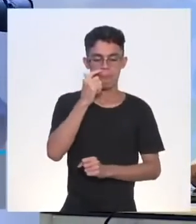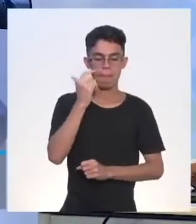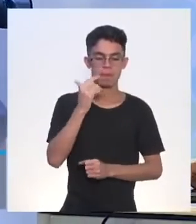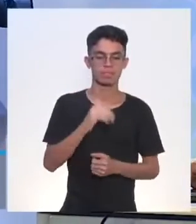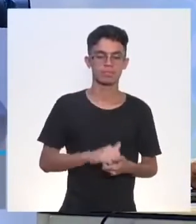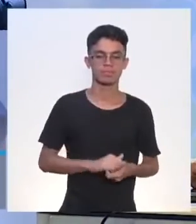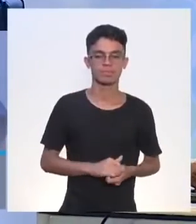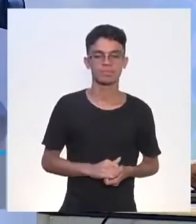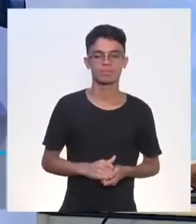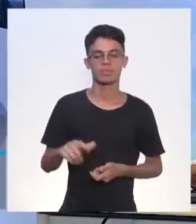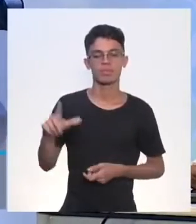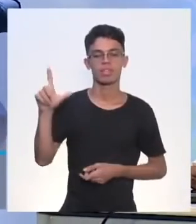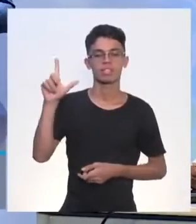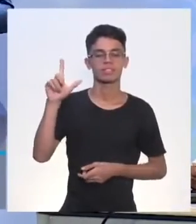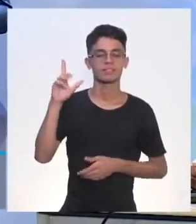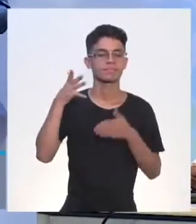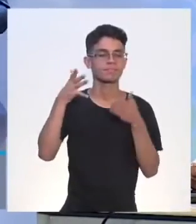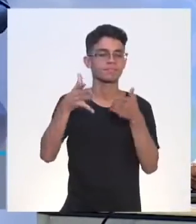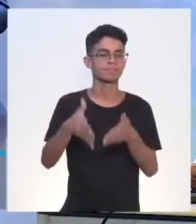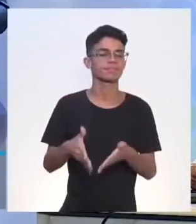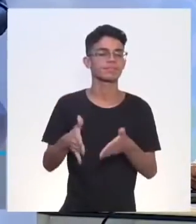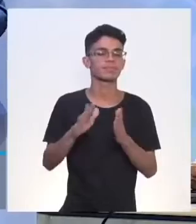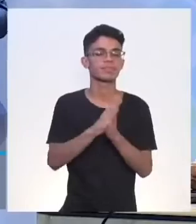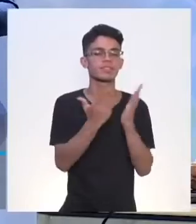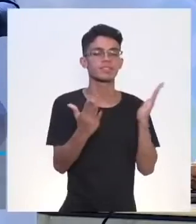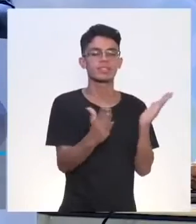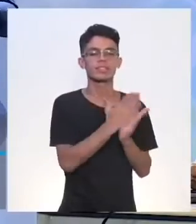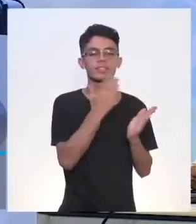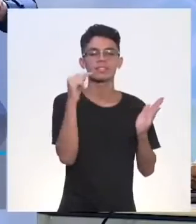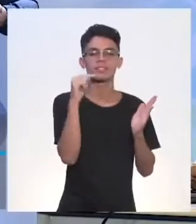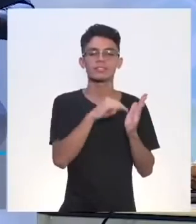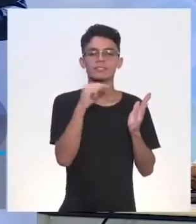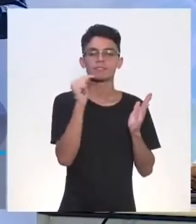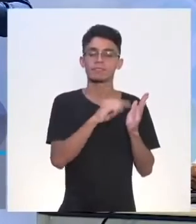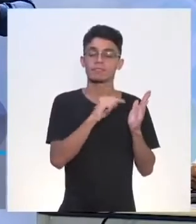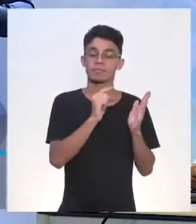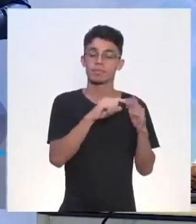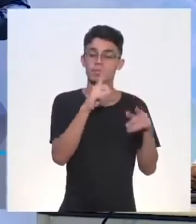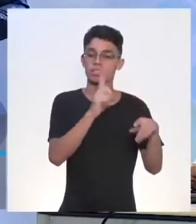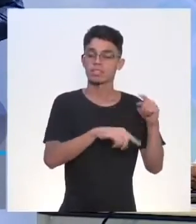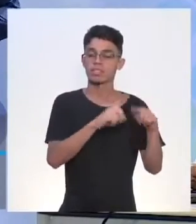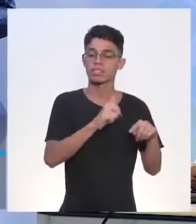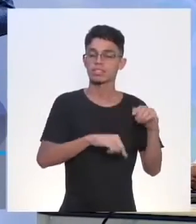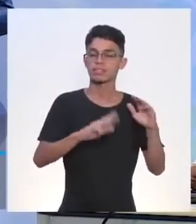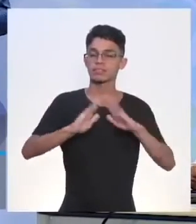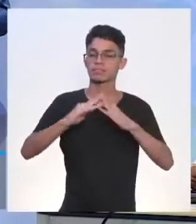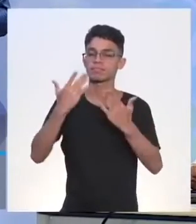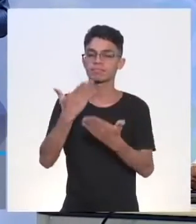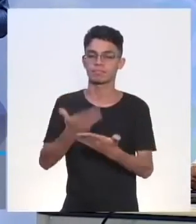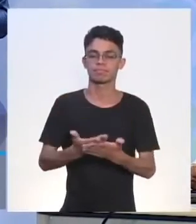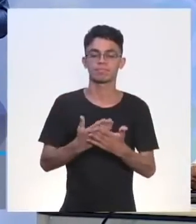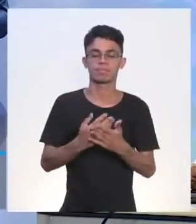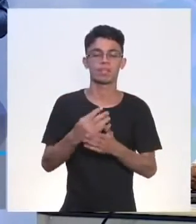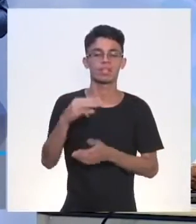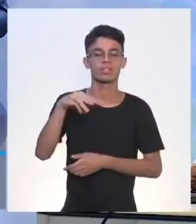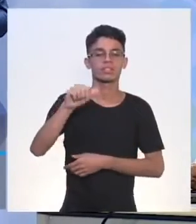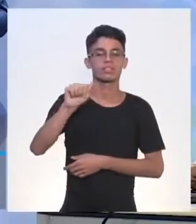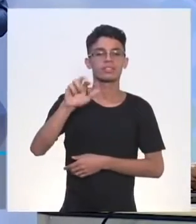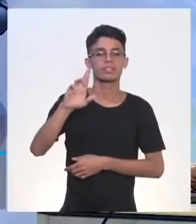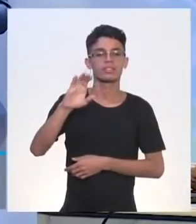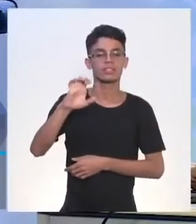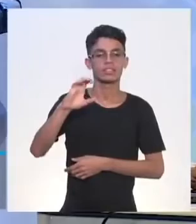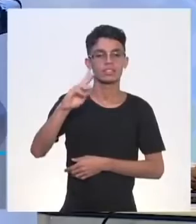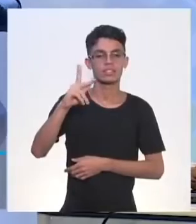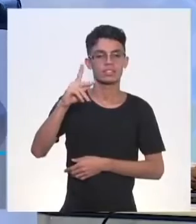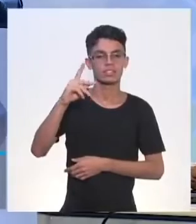com fotos grandes nos livros didáticos. É muito enfatizada a participação aí do Marechal Deodoro da